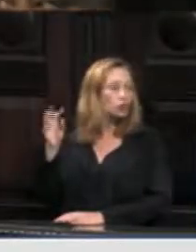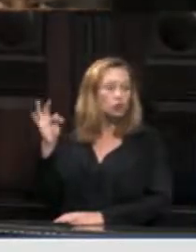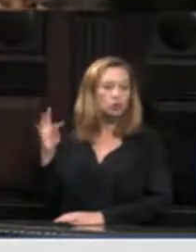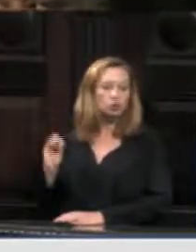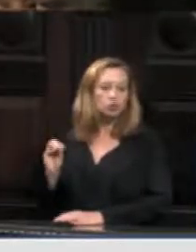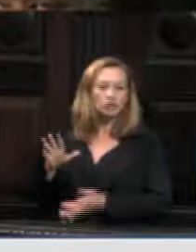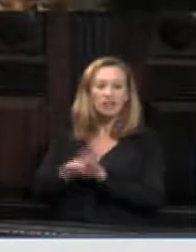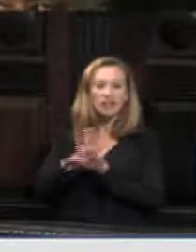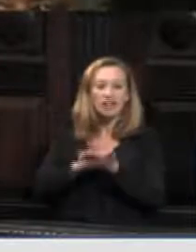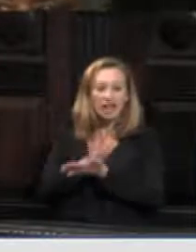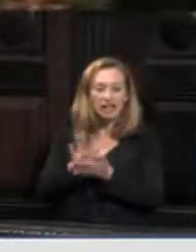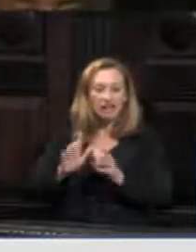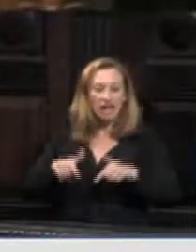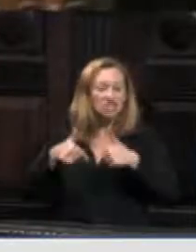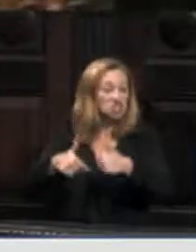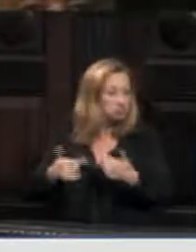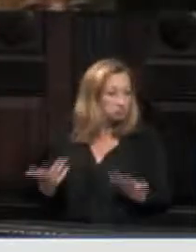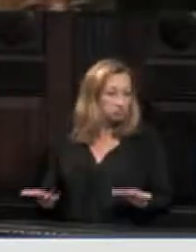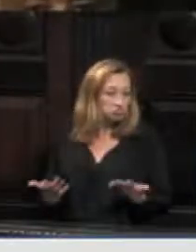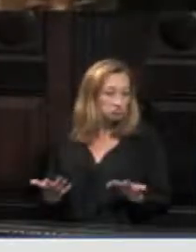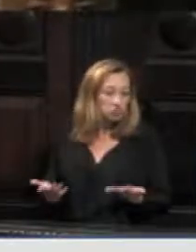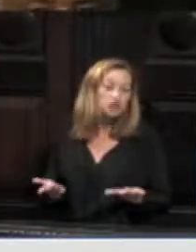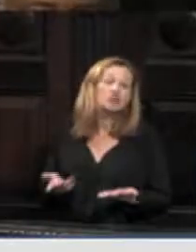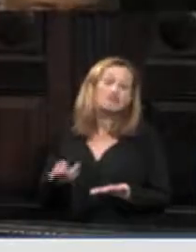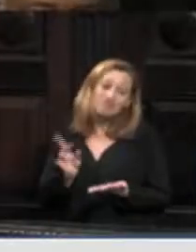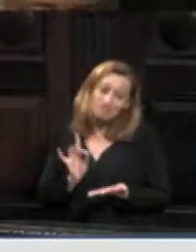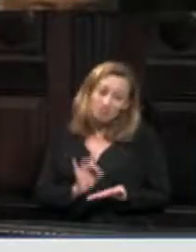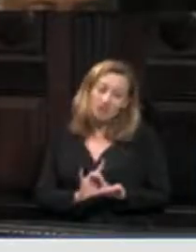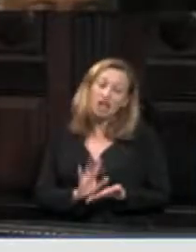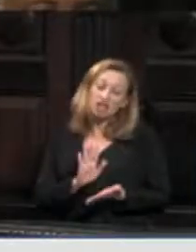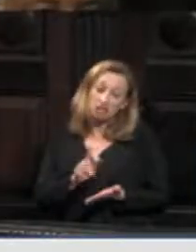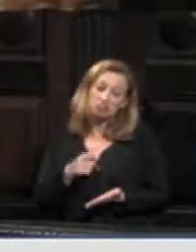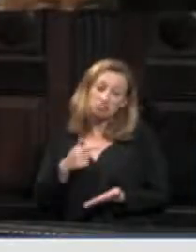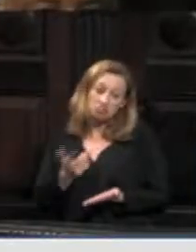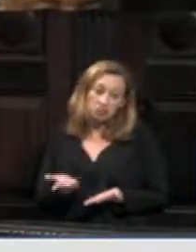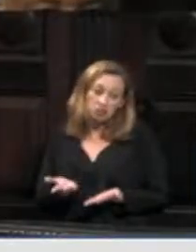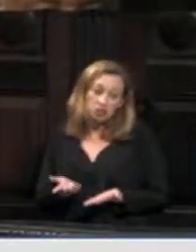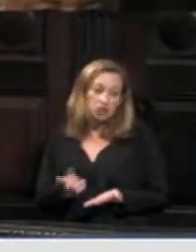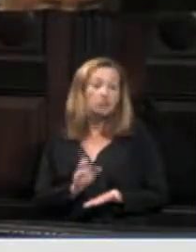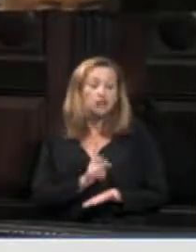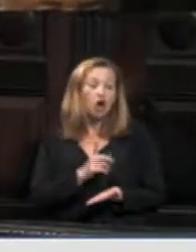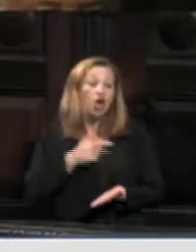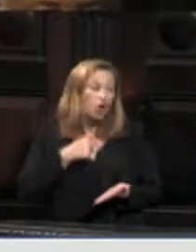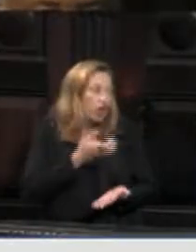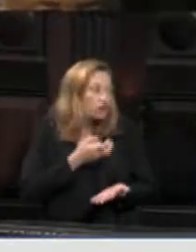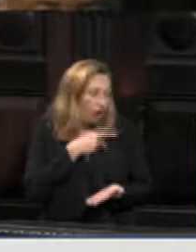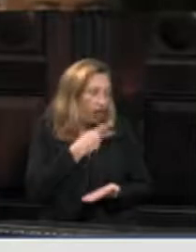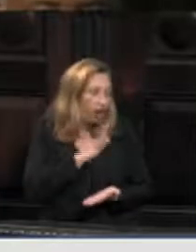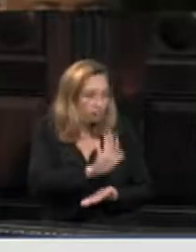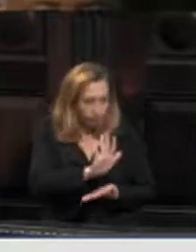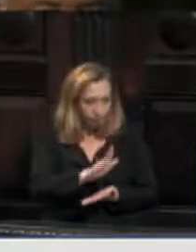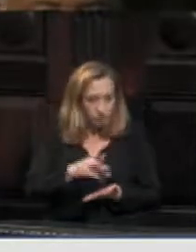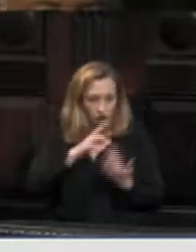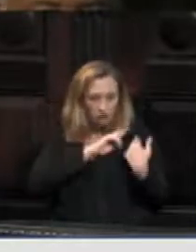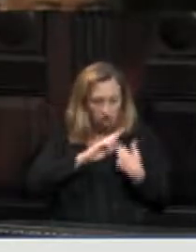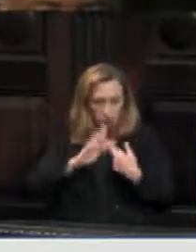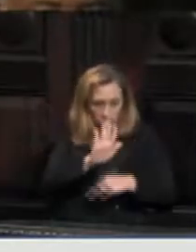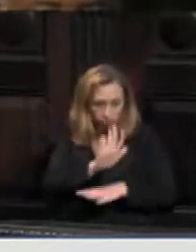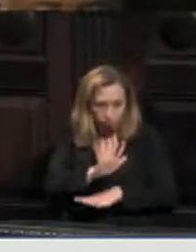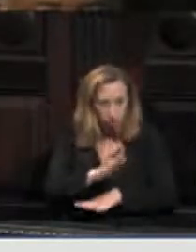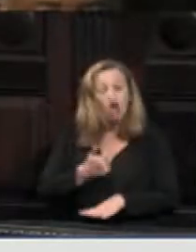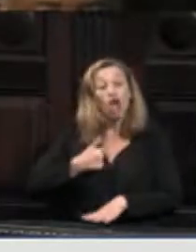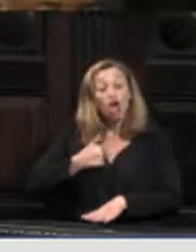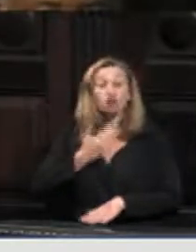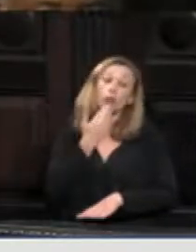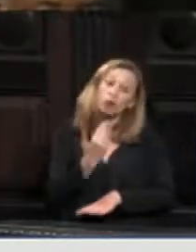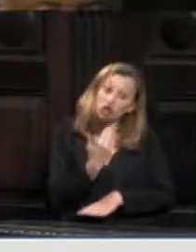Nenhuma. Deixa eu dizer uma coisa, presidente. Com todo respeito, nenhuma. Não. Não. Deixa eu dizer Com todo respeito. Não. Eu estou fazendo um apelo a